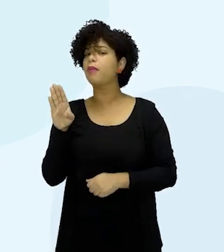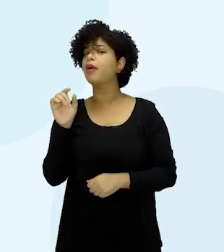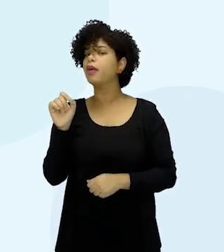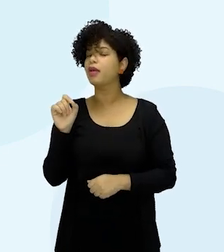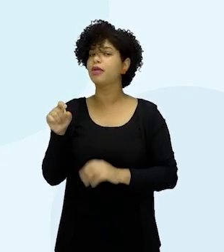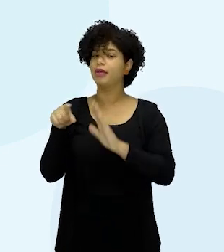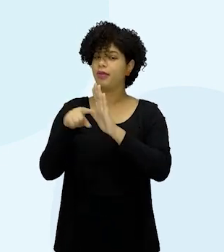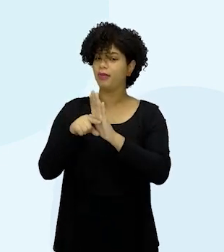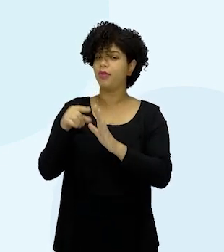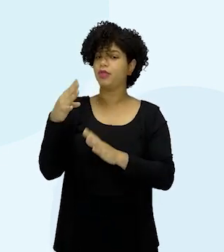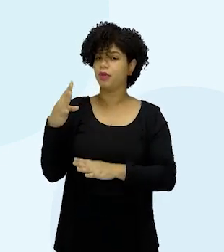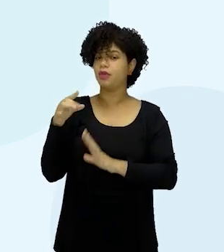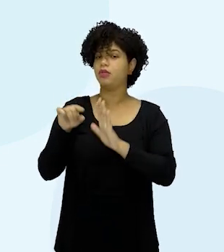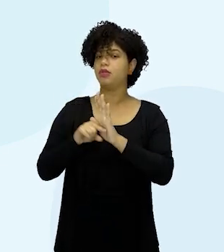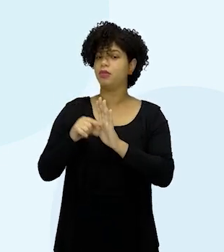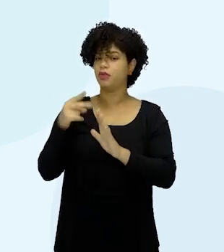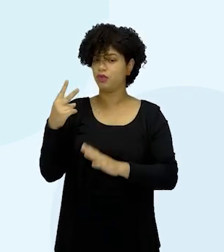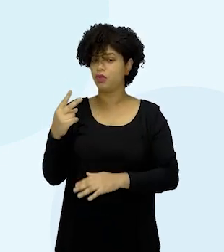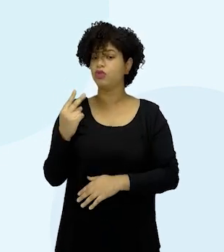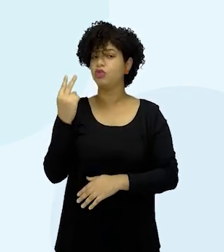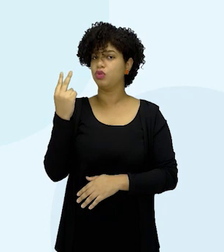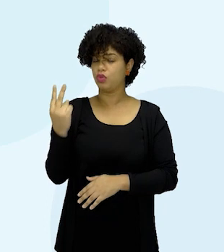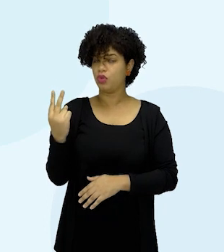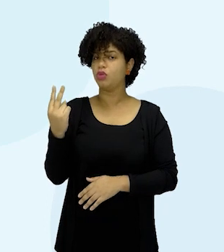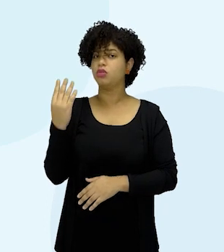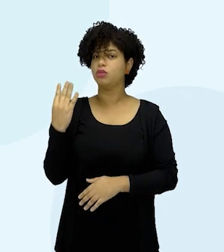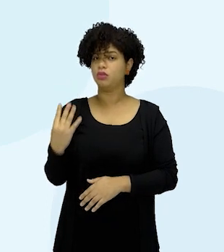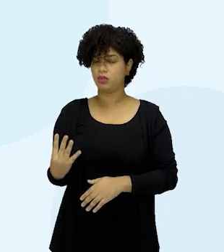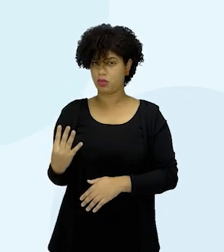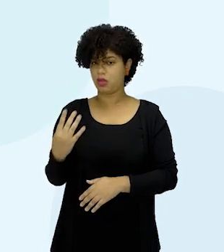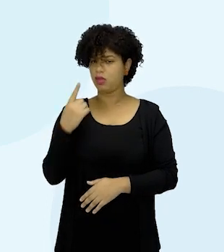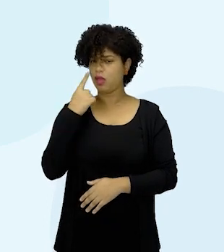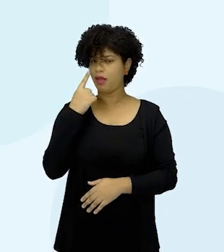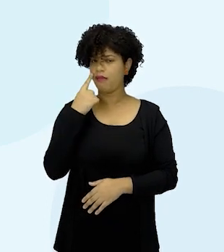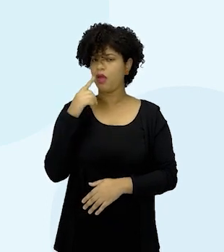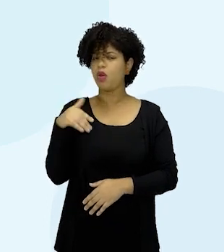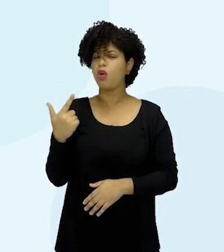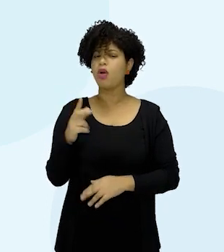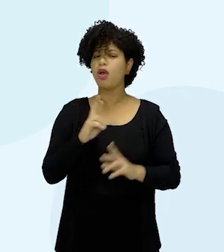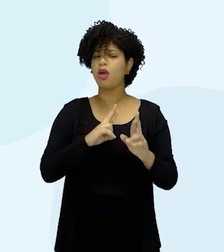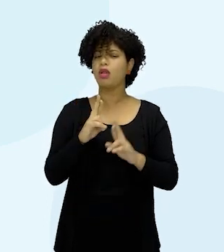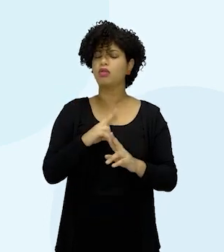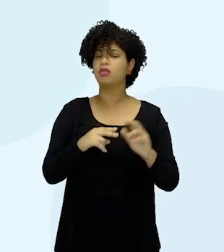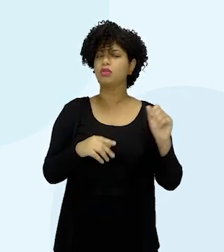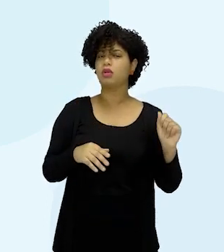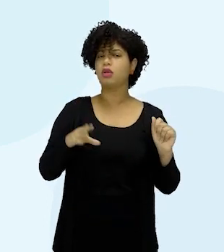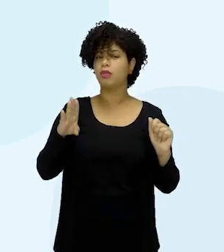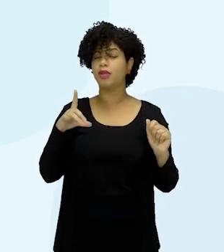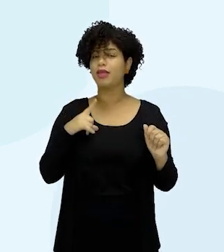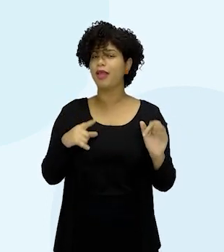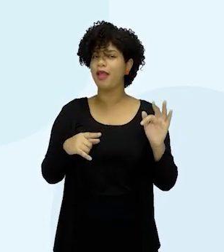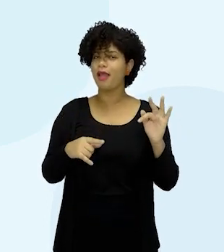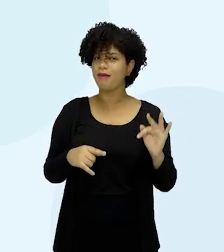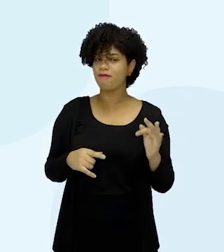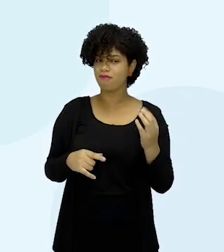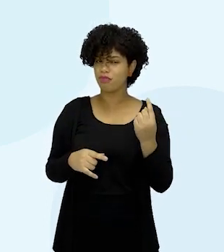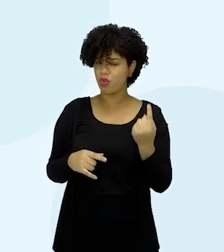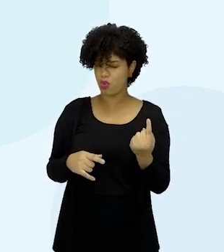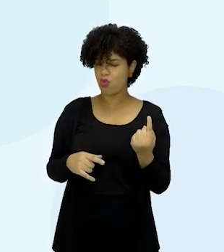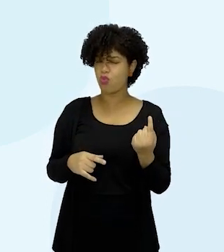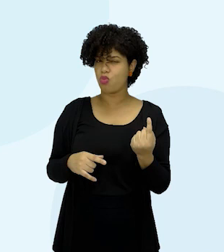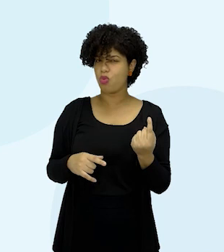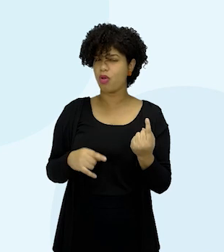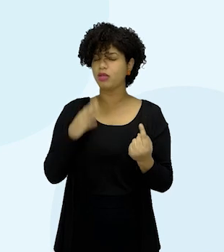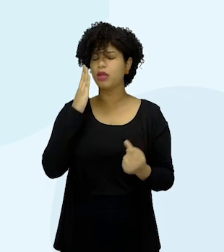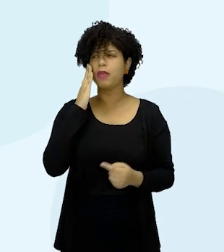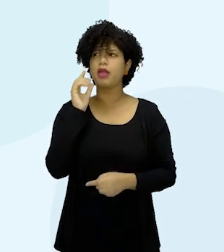e 4. Também tem 4 elementos aí, tá? Qual é a lei de formação que a gente tem aí do A em relação ao B? É o chamado F1 lá do exercício, tá? Então, o que